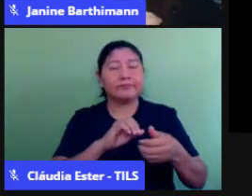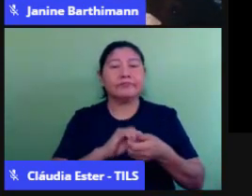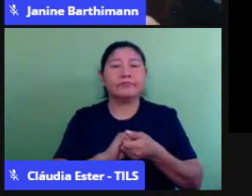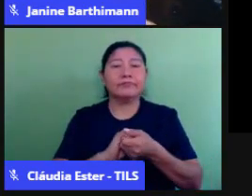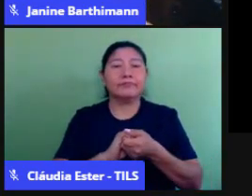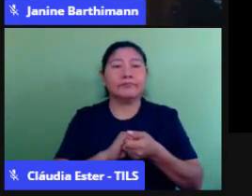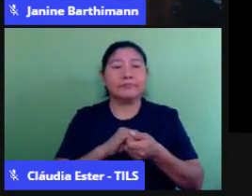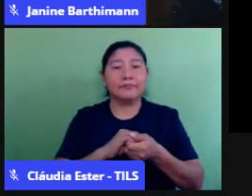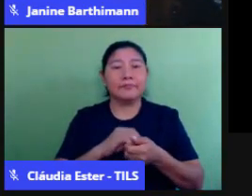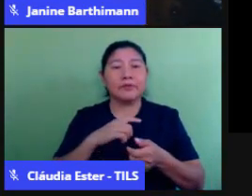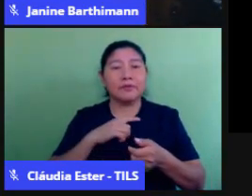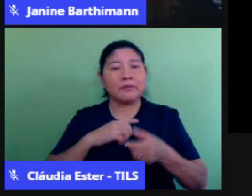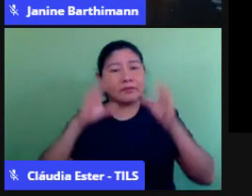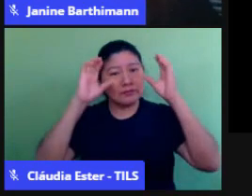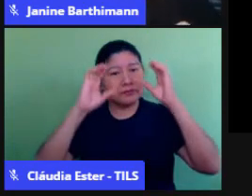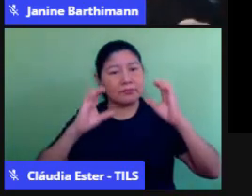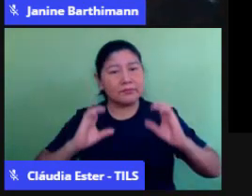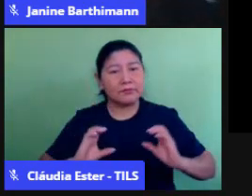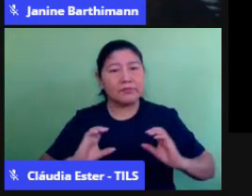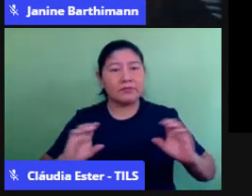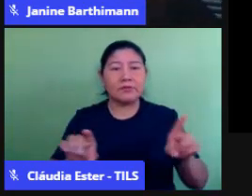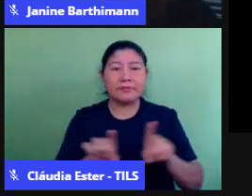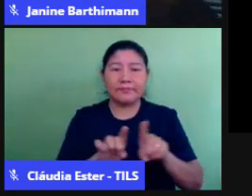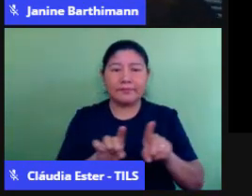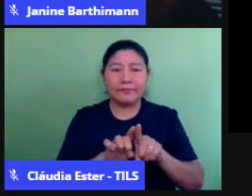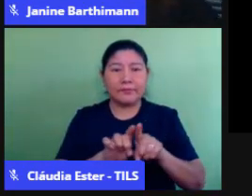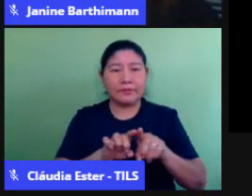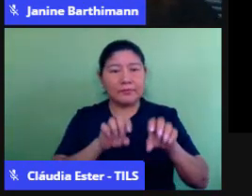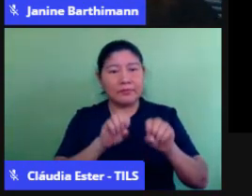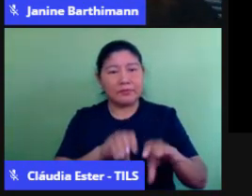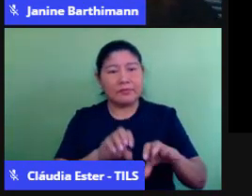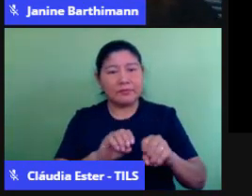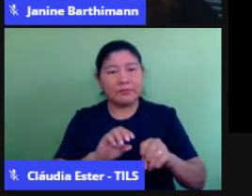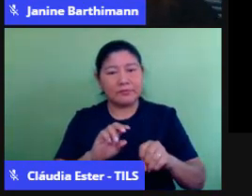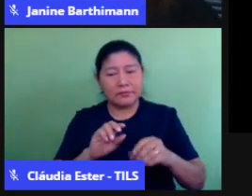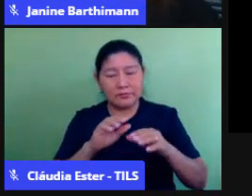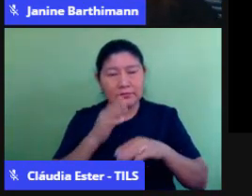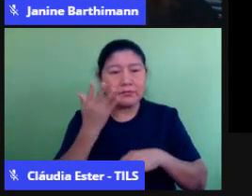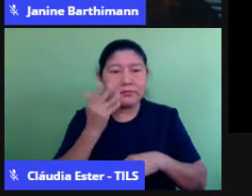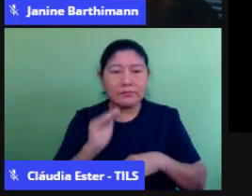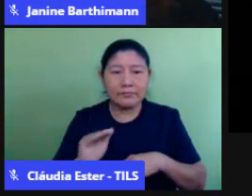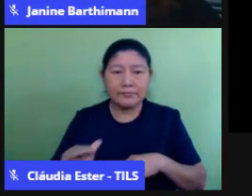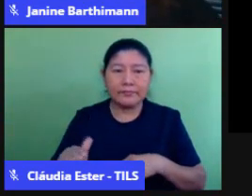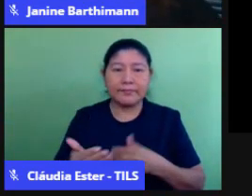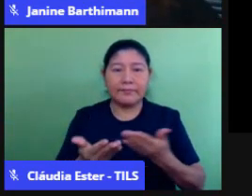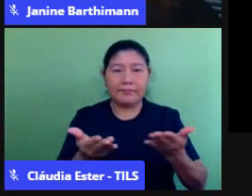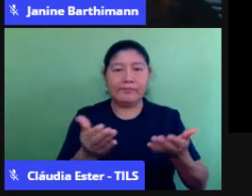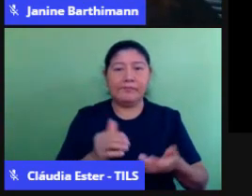cidadã e uma educação integral de nossas crianças. Próximo slide.